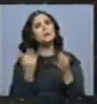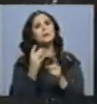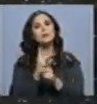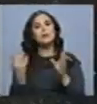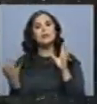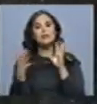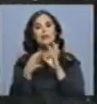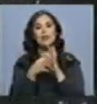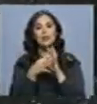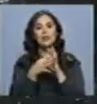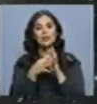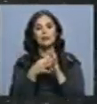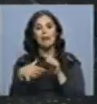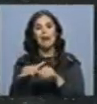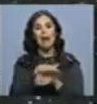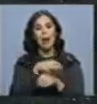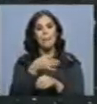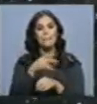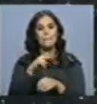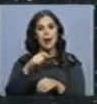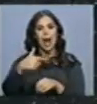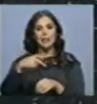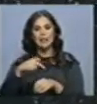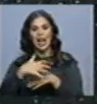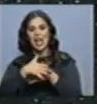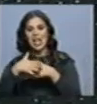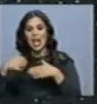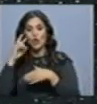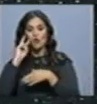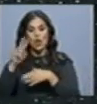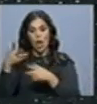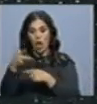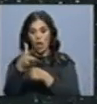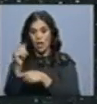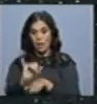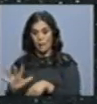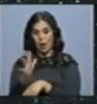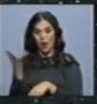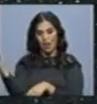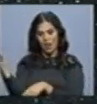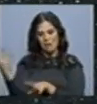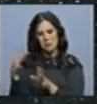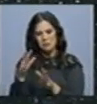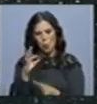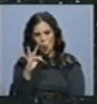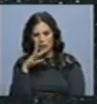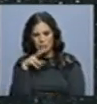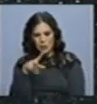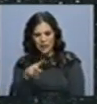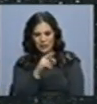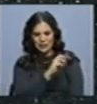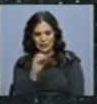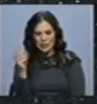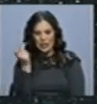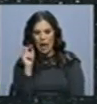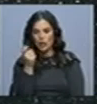na nebulosa da Pata de Gato, que é uma nebulosa que nós estamos a ver neste momento nas imagens. Está a cerca de 4.300 anos-luz